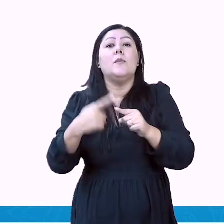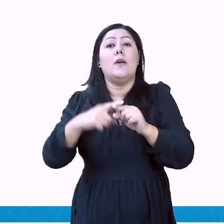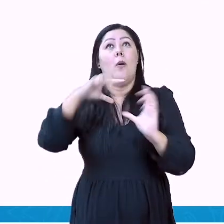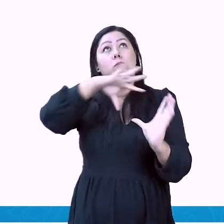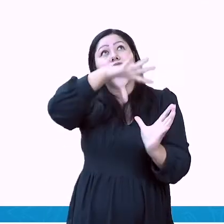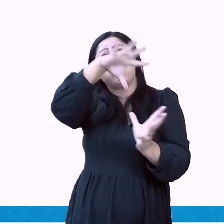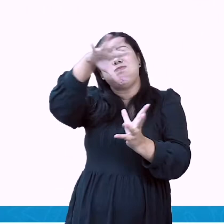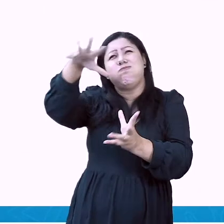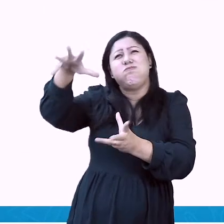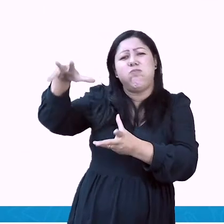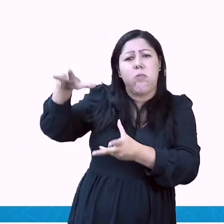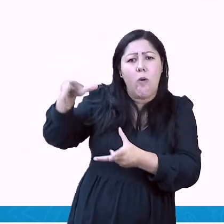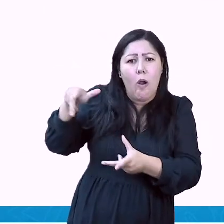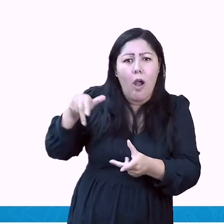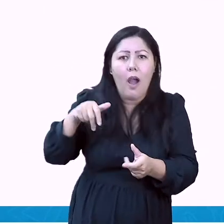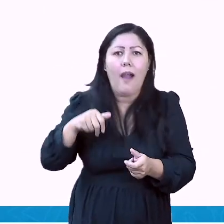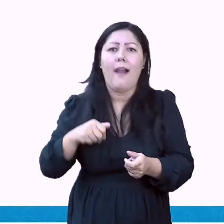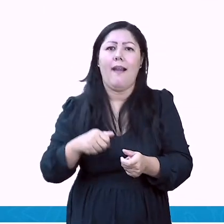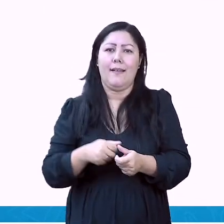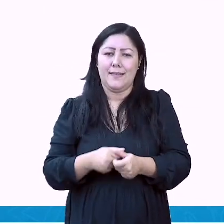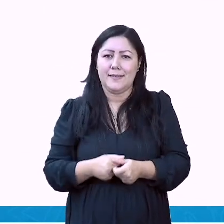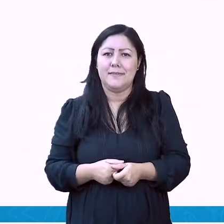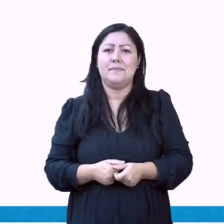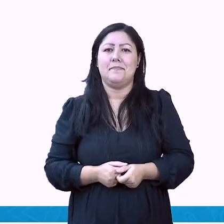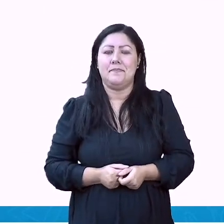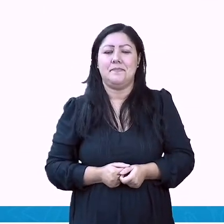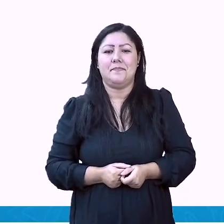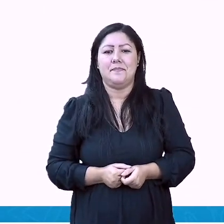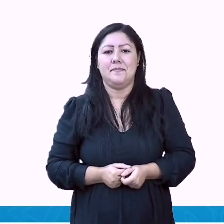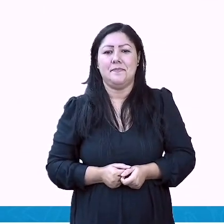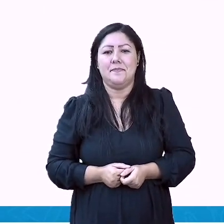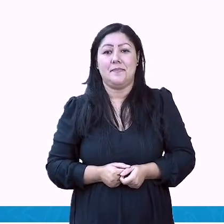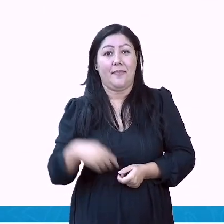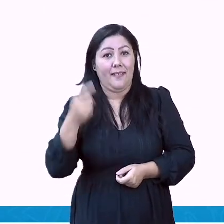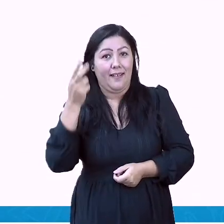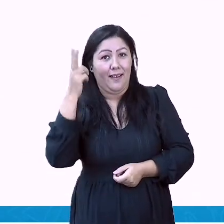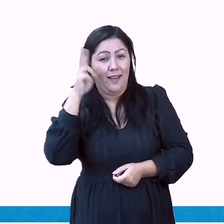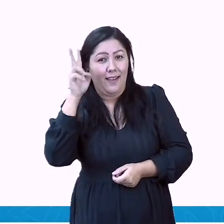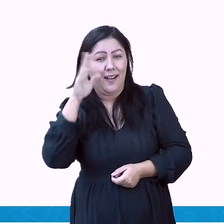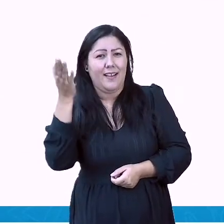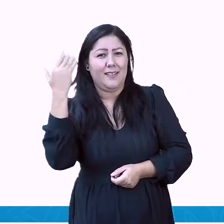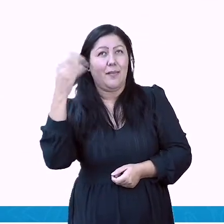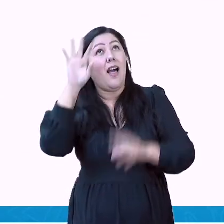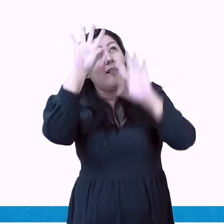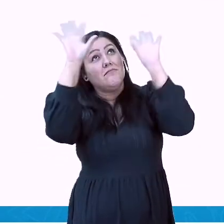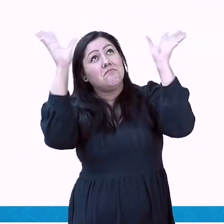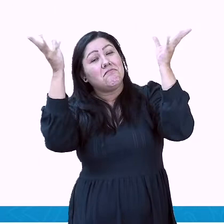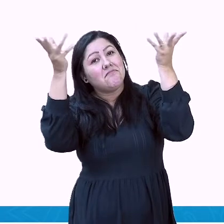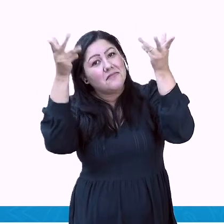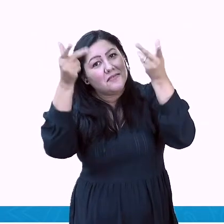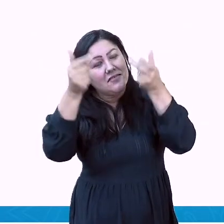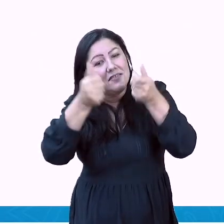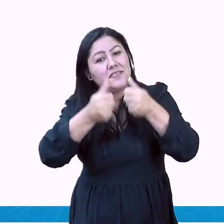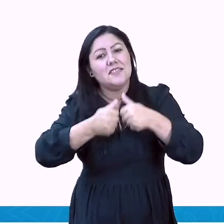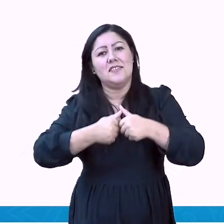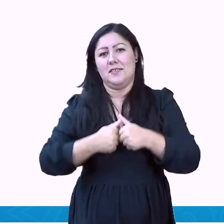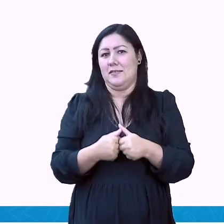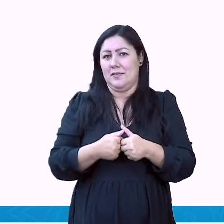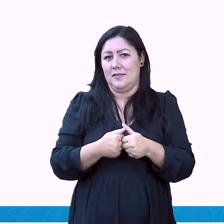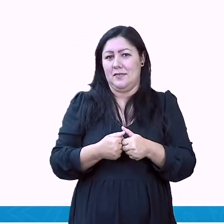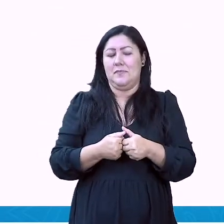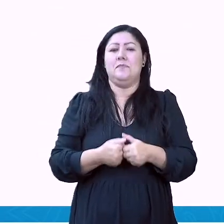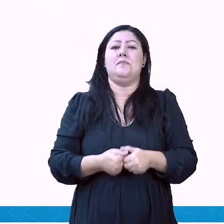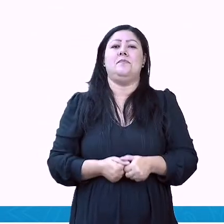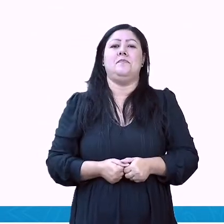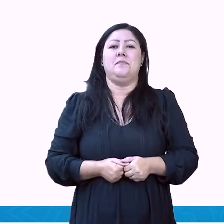planeta grande para nós. Lembra que nós já vimos que no universo, né, não é tão